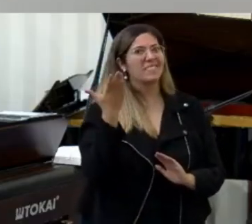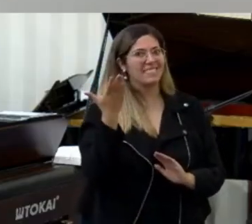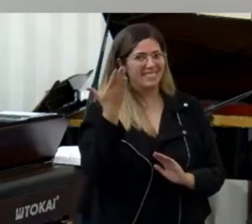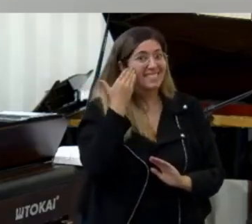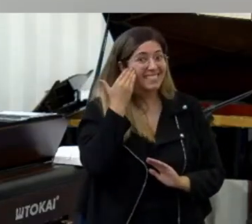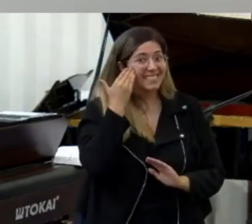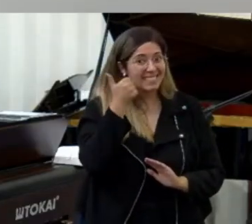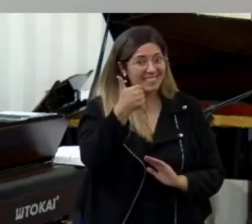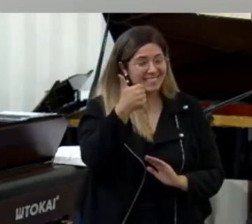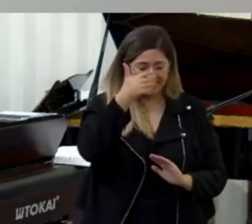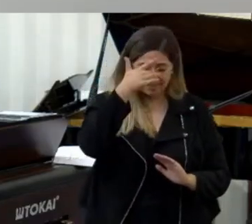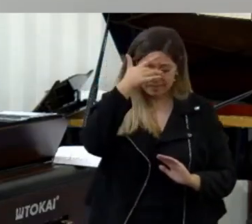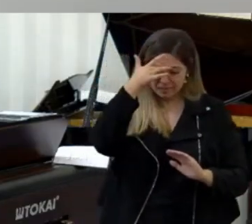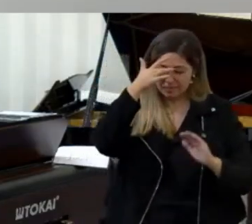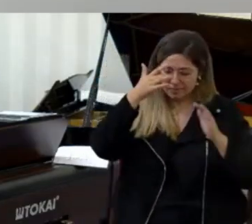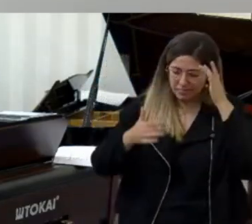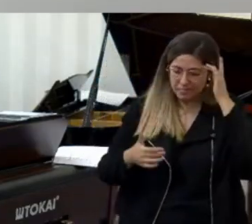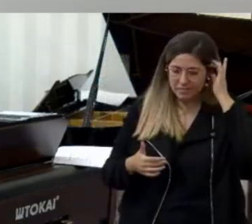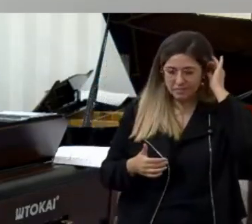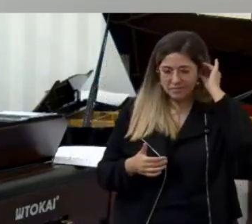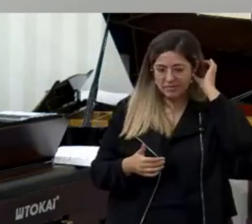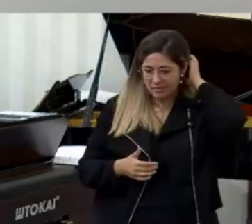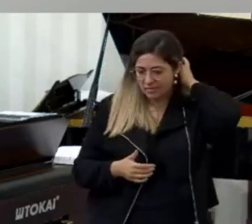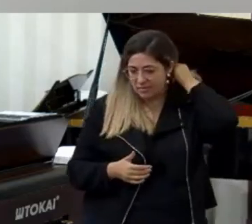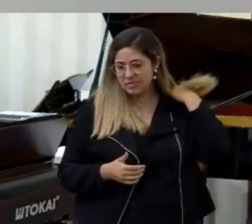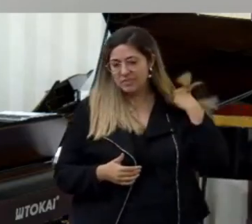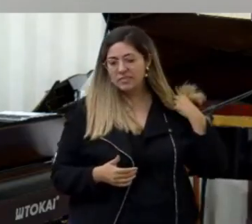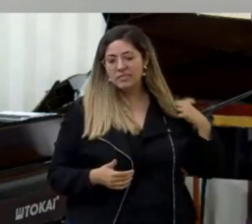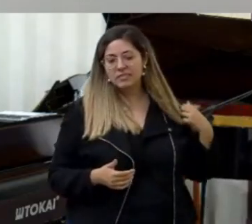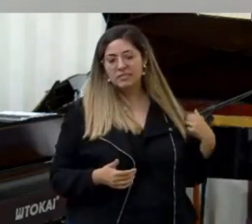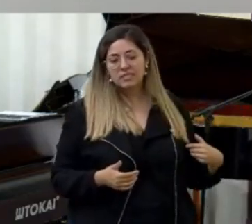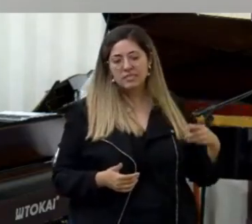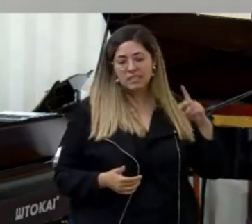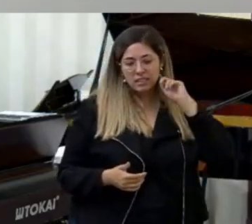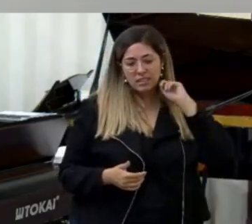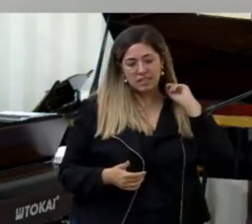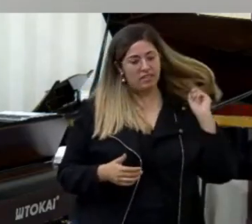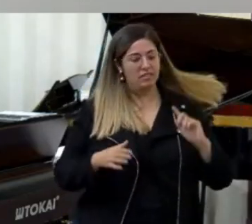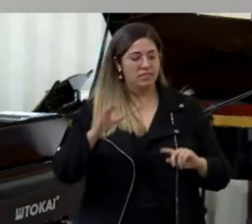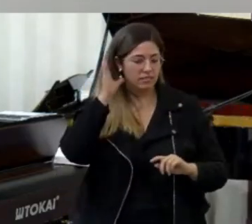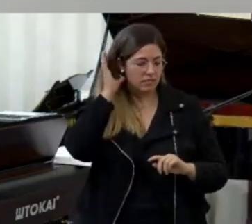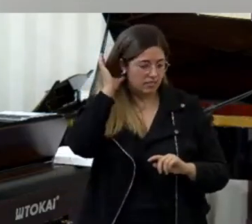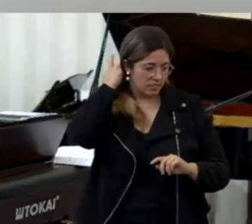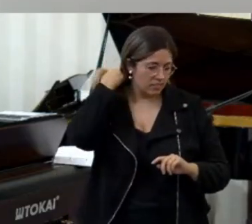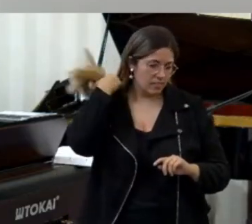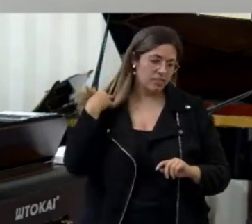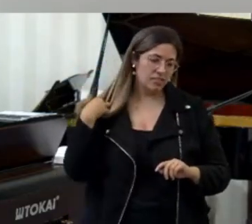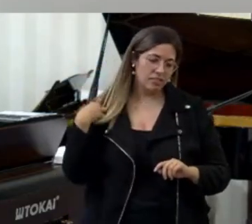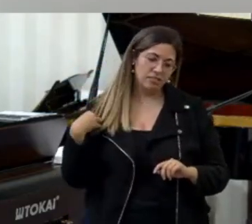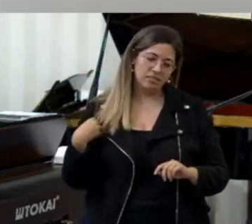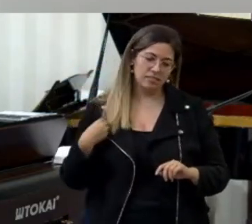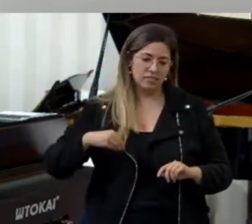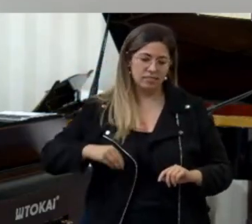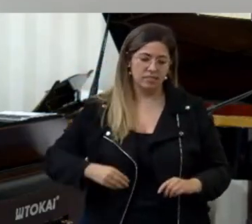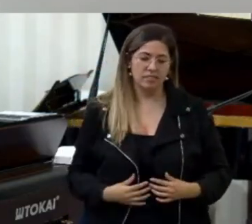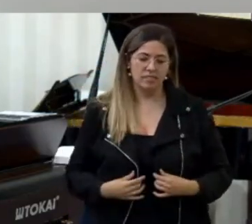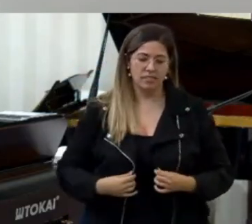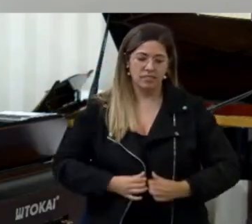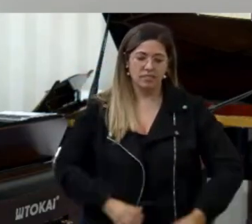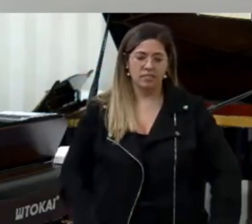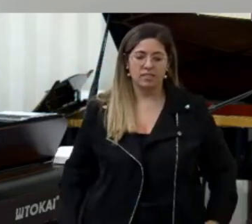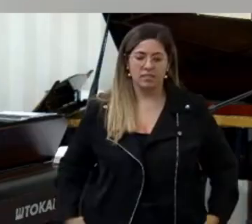isso, voltando, então, enquanto as crianças fazem esse desenho, vão pensando, daqui a pouco, no meio da meditação, ainda vou conversar com vocês mais um pouquinho, tá?